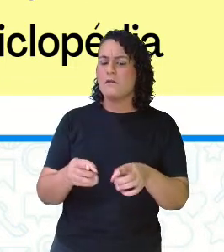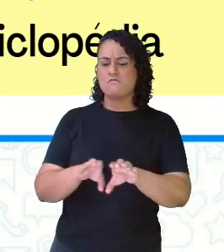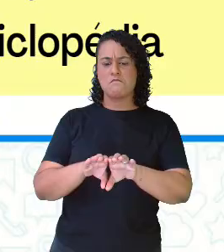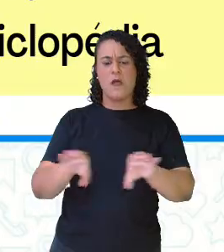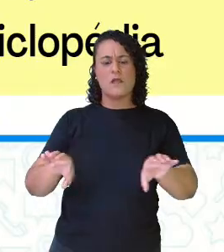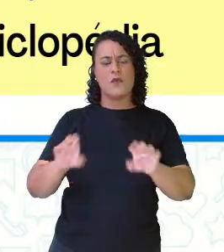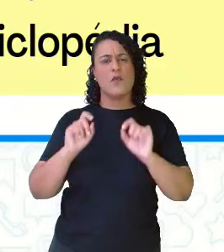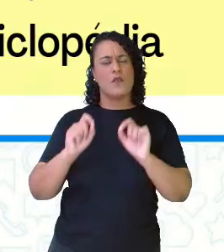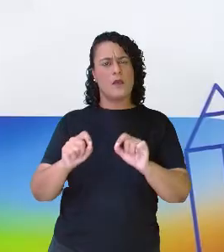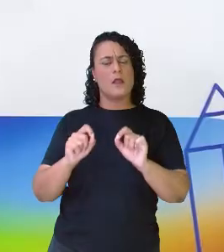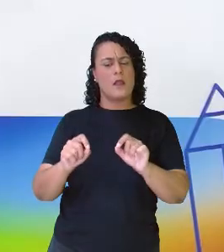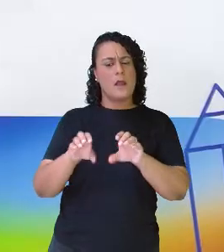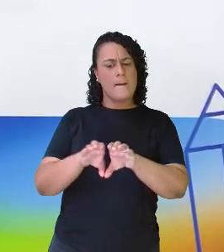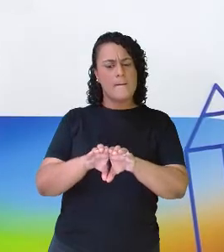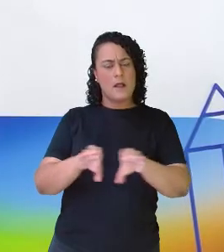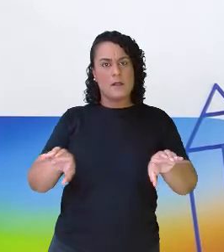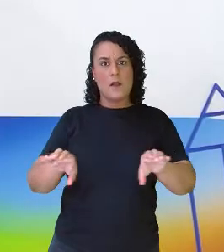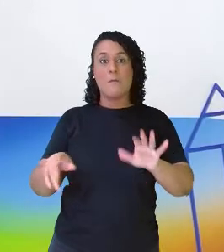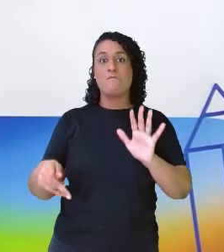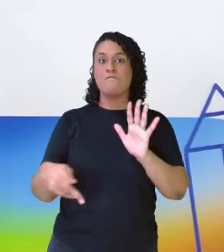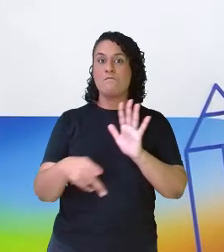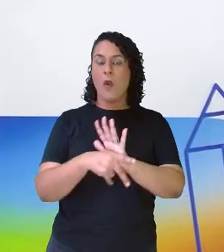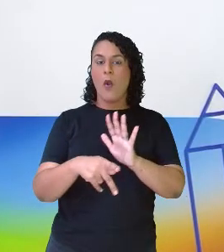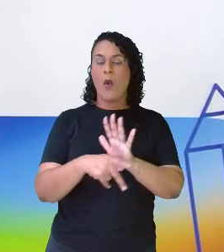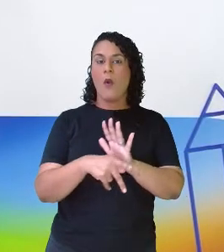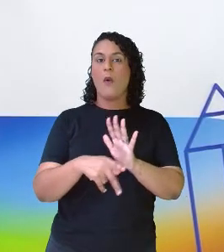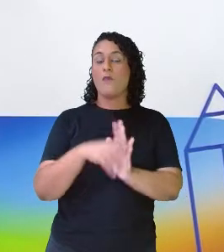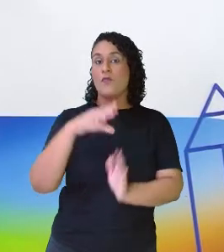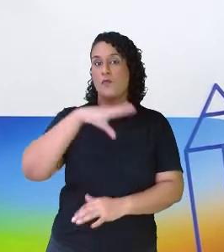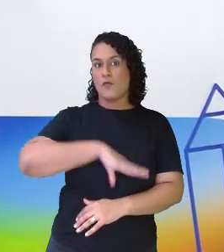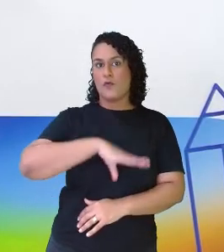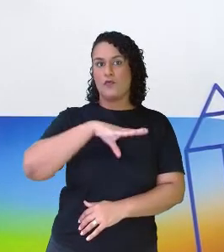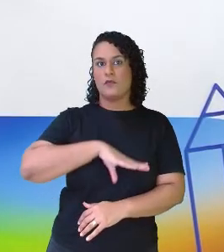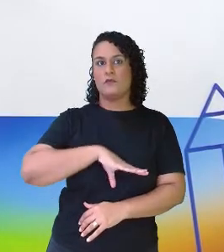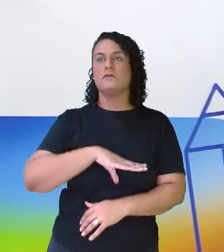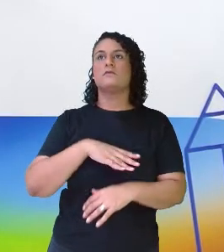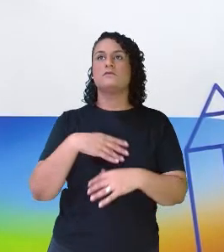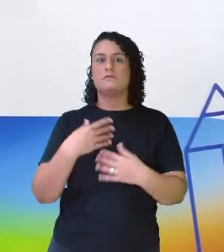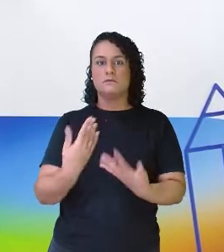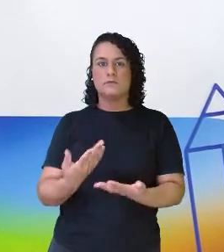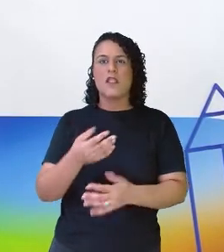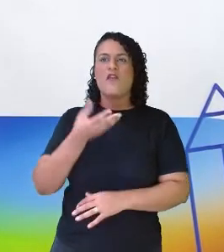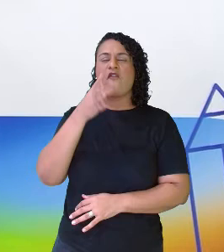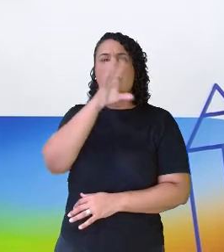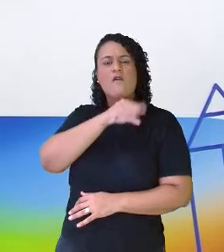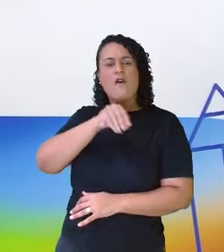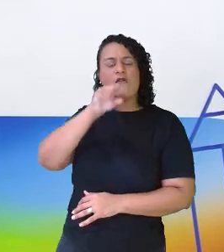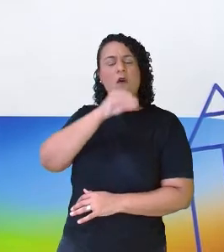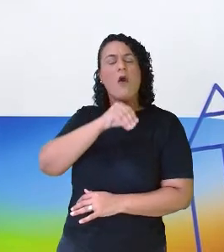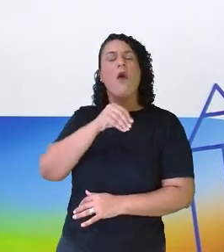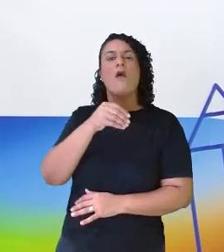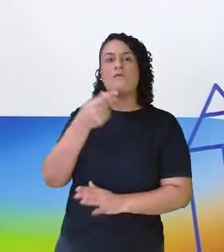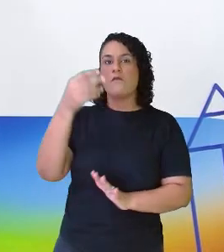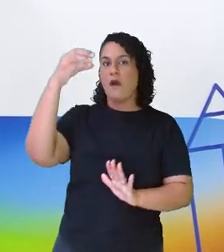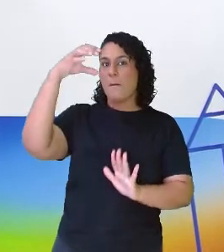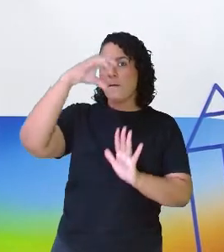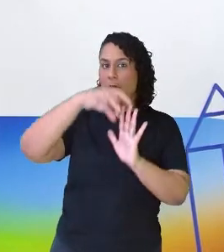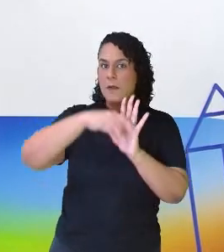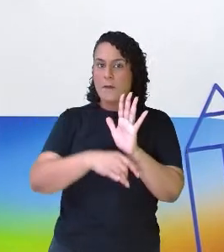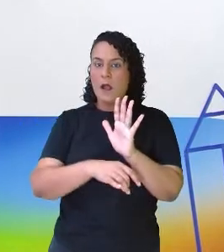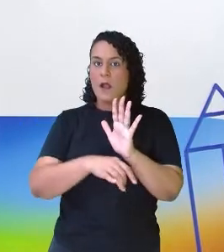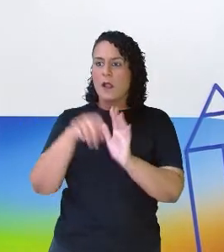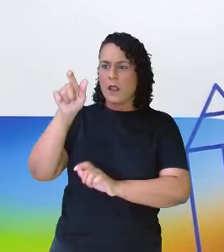É justamente aquele padrão da língua portuguesa, que ele fala de uma forma coerente para que todo mundo consiga